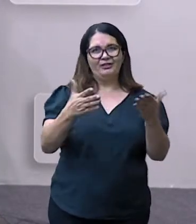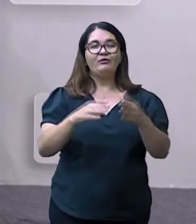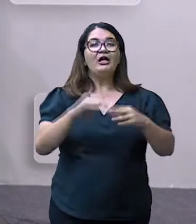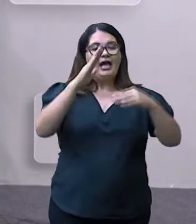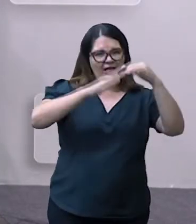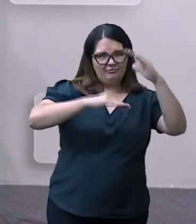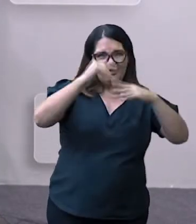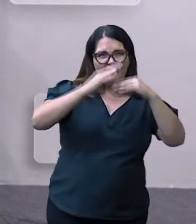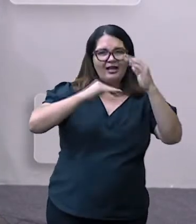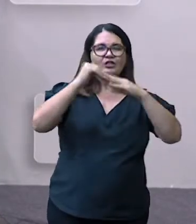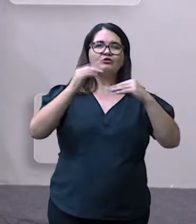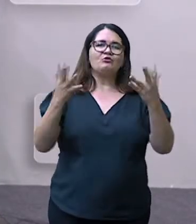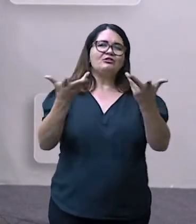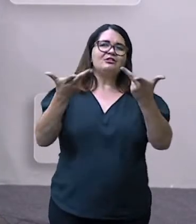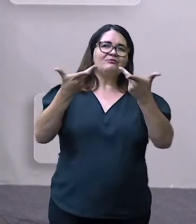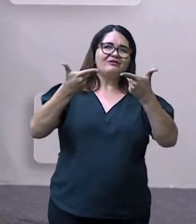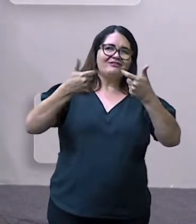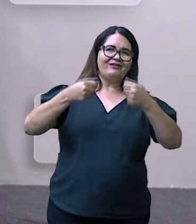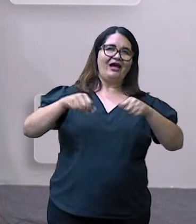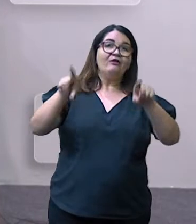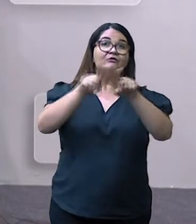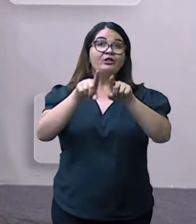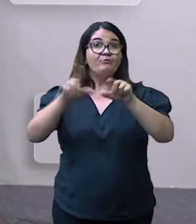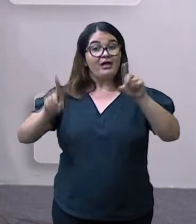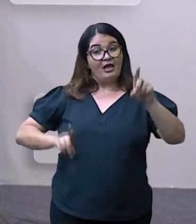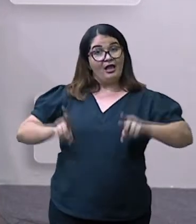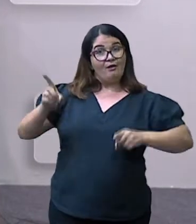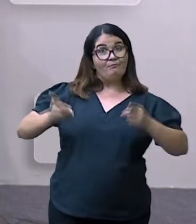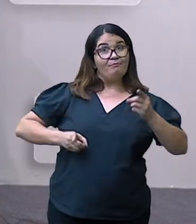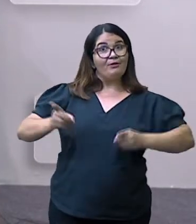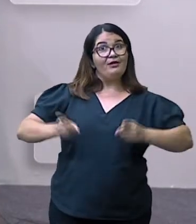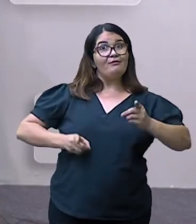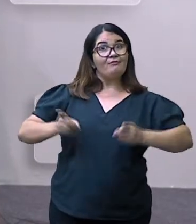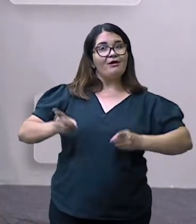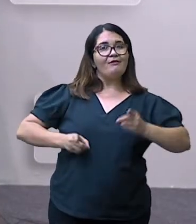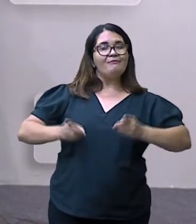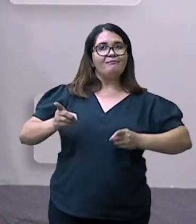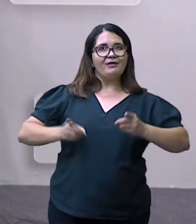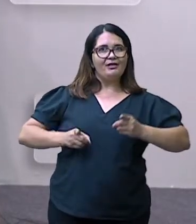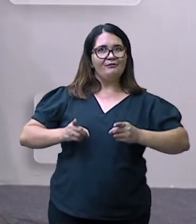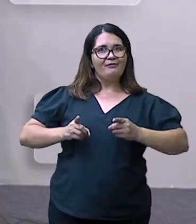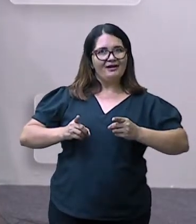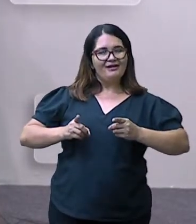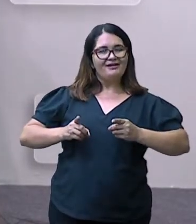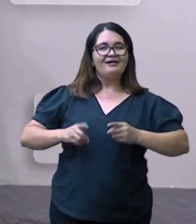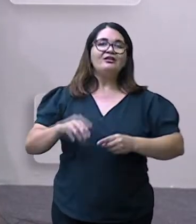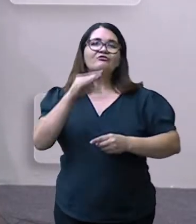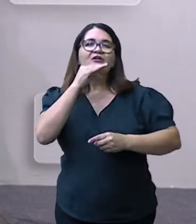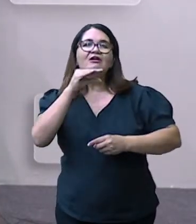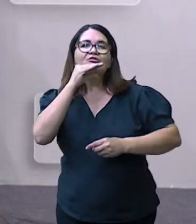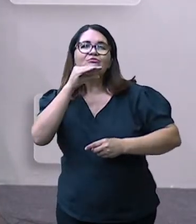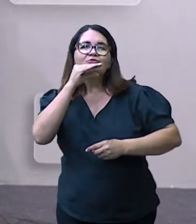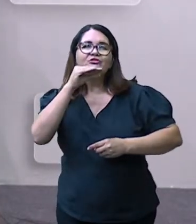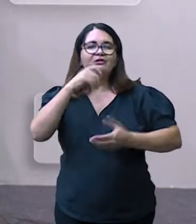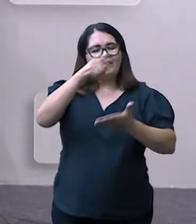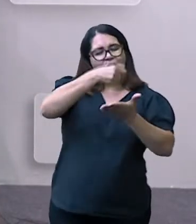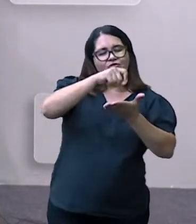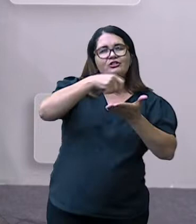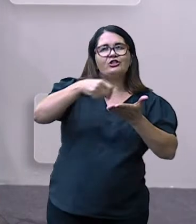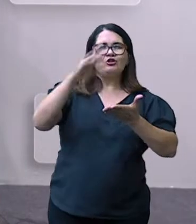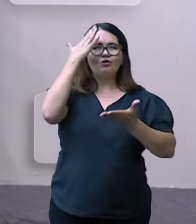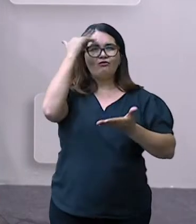Prima de Carlos Drummond de Andrade, desde cedo, a artista já escrevia seus